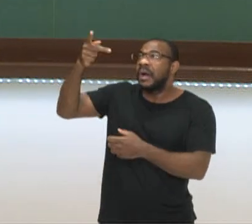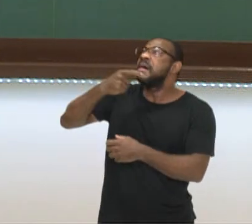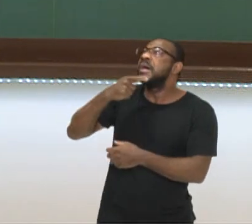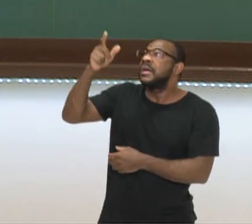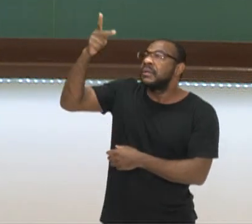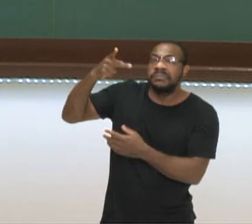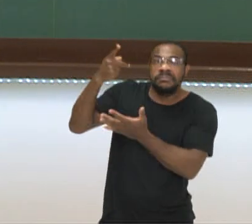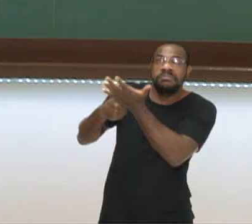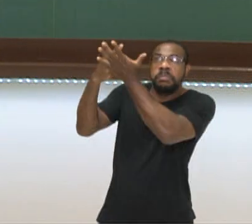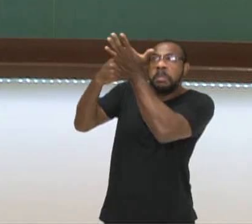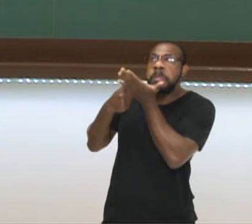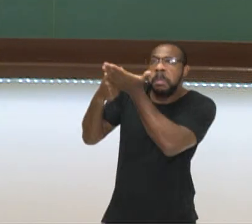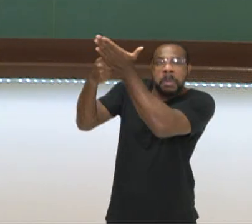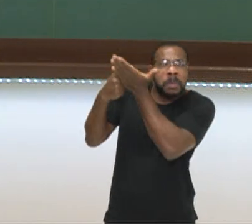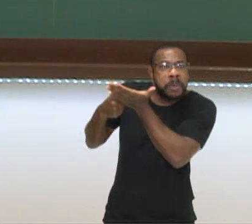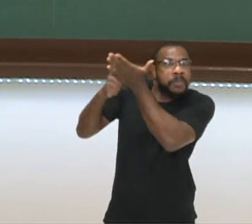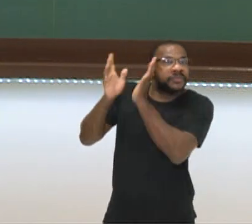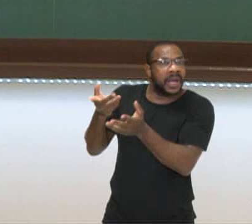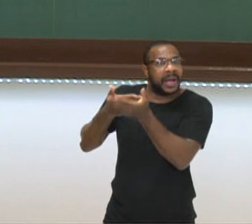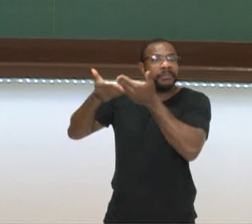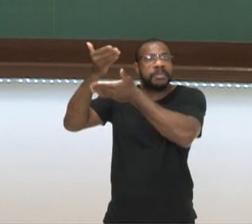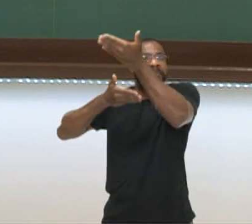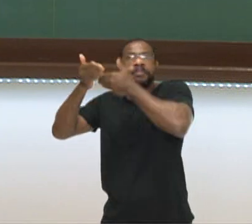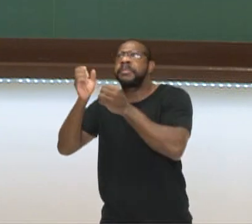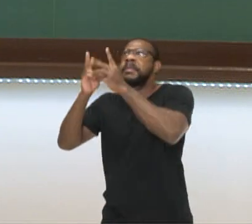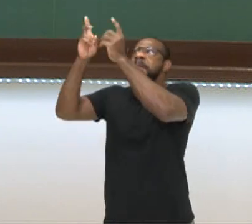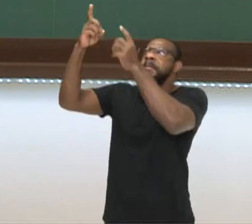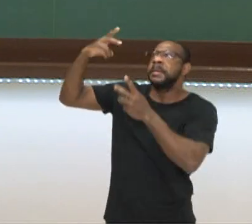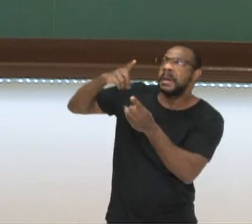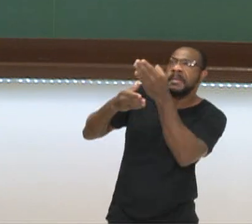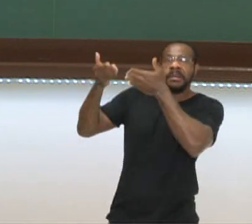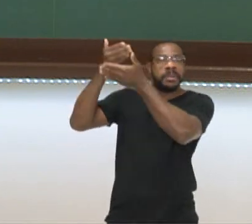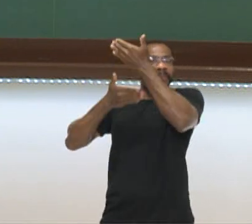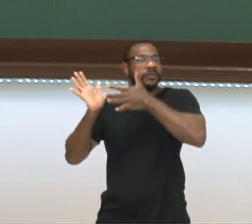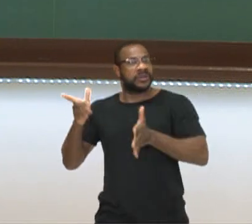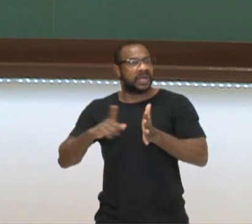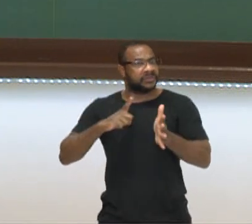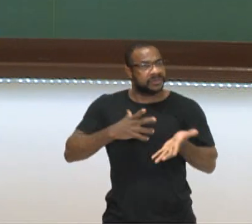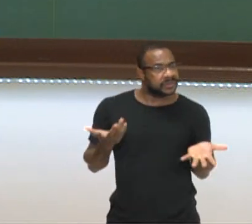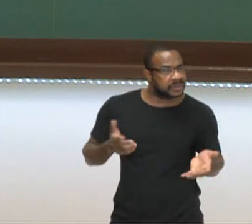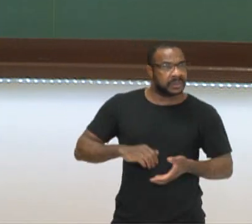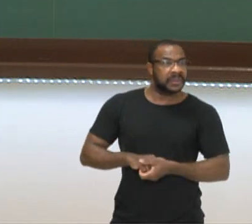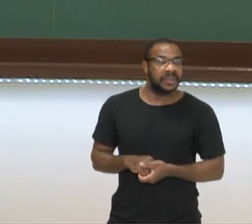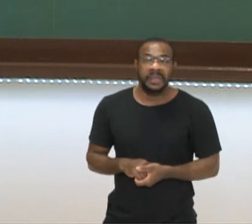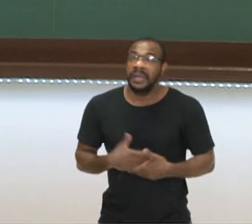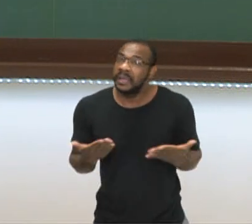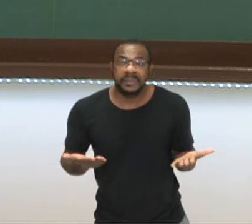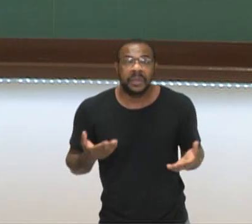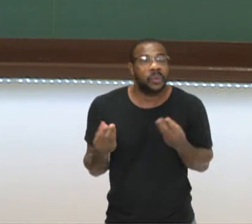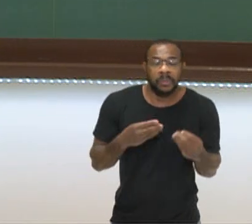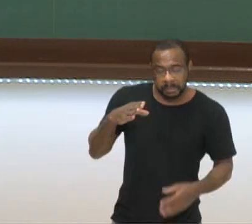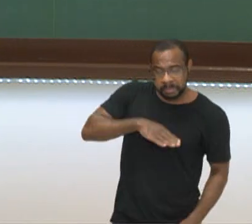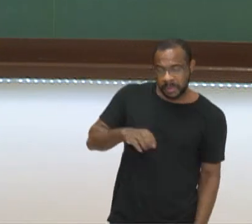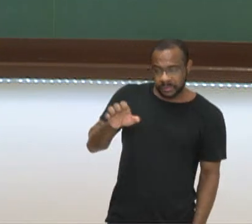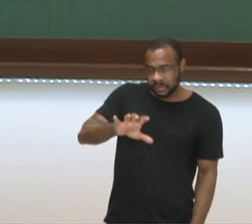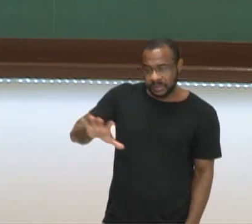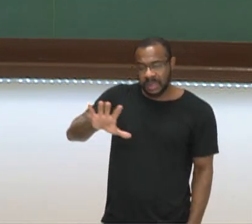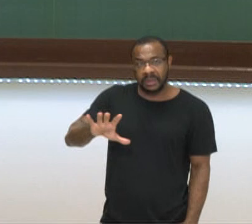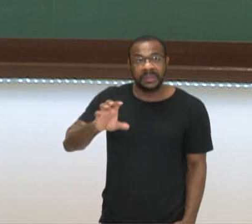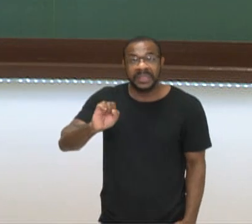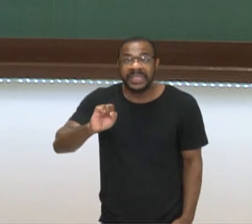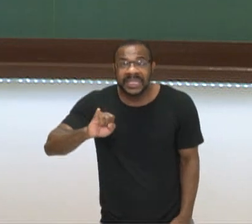E difícil seria não imaginar, até mesmo para quem estava de fora, que Portugal,